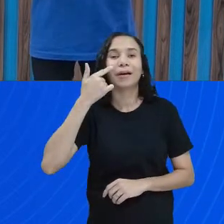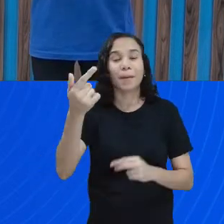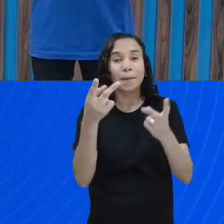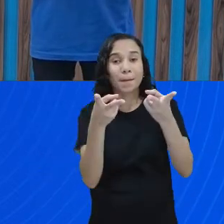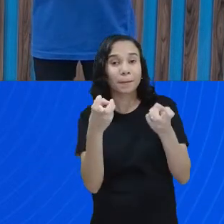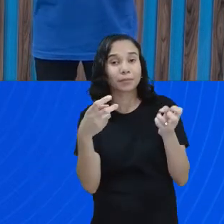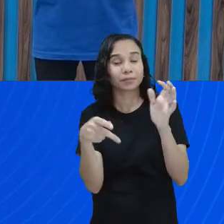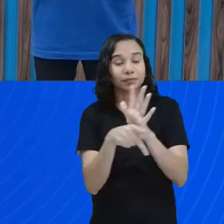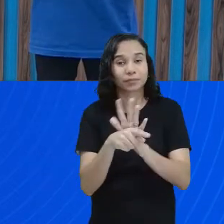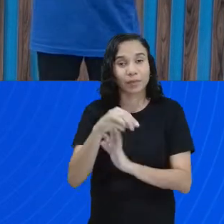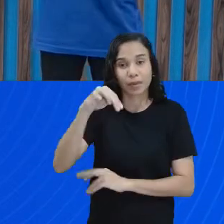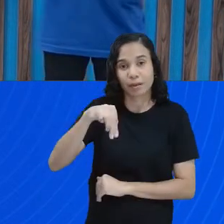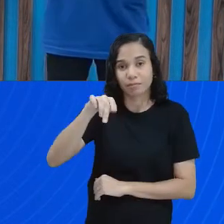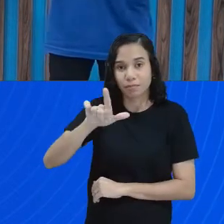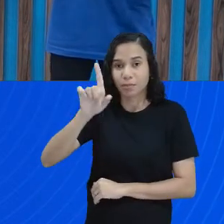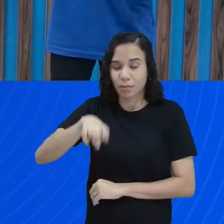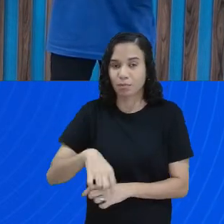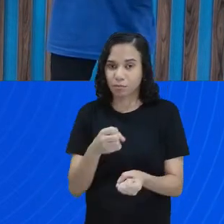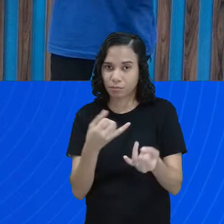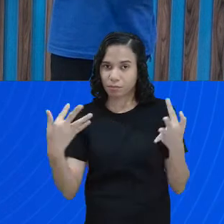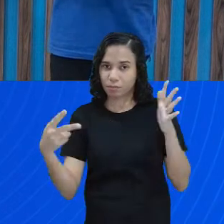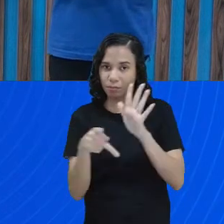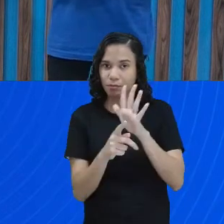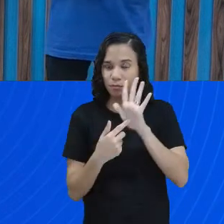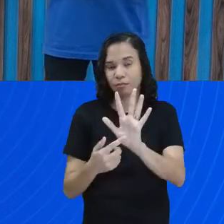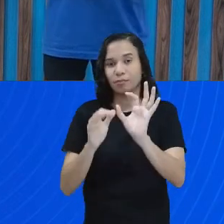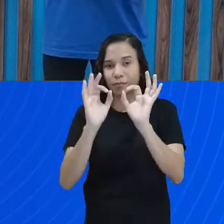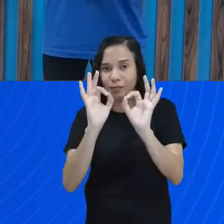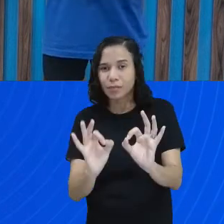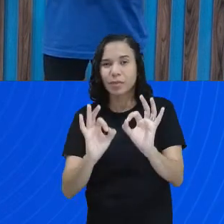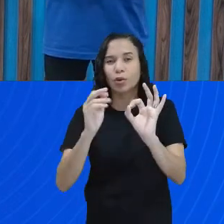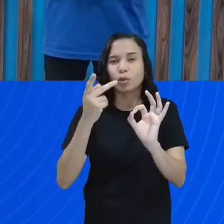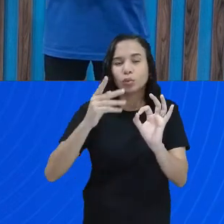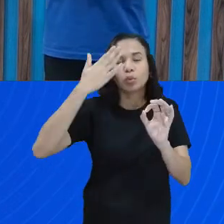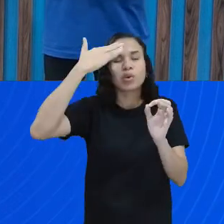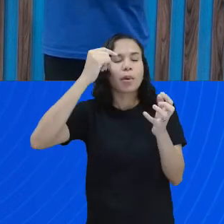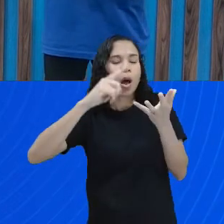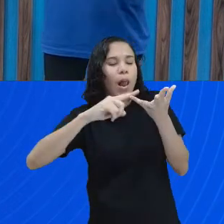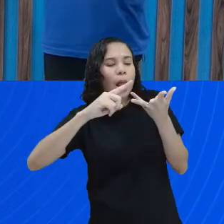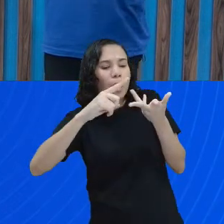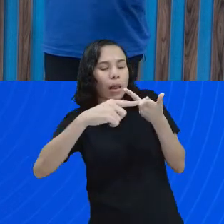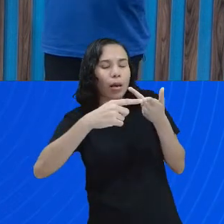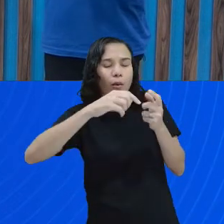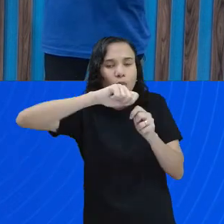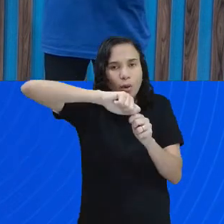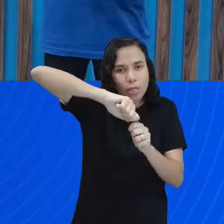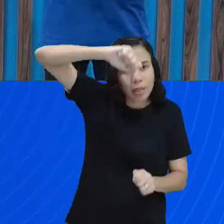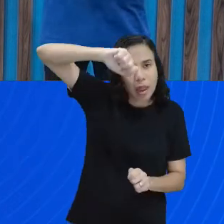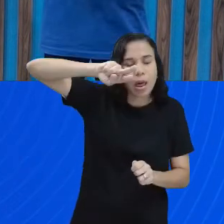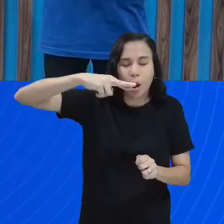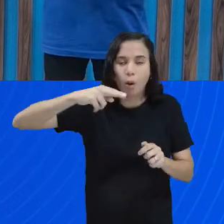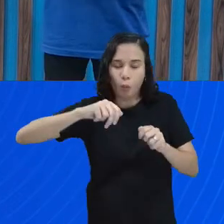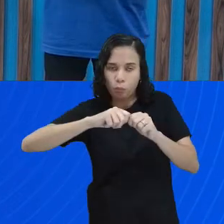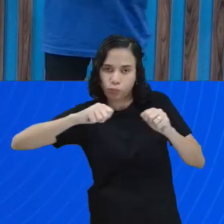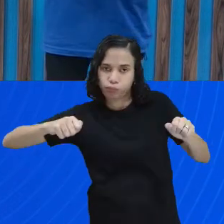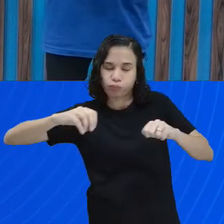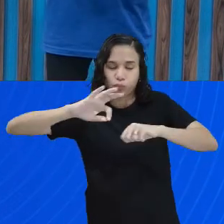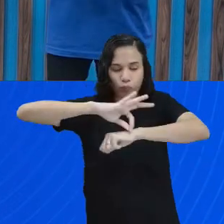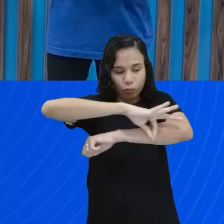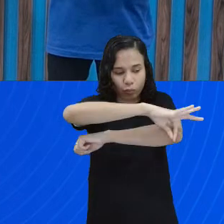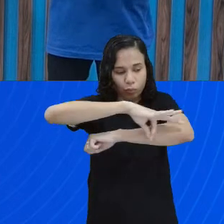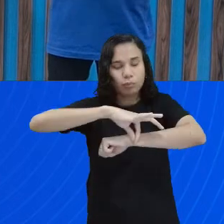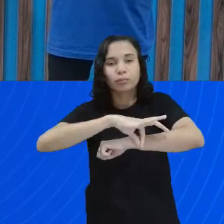que ali, esse ml é essa quantidade aqui, ó, tá bom? Você, quando for medir lá com a trena ou com a régua,